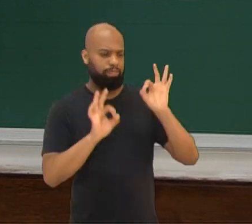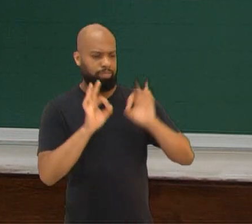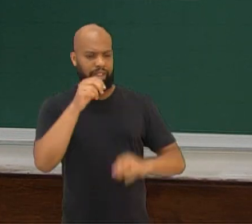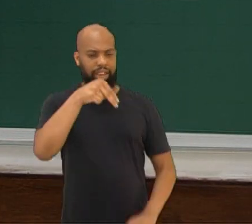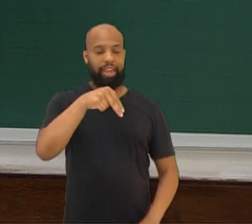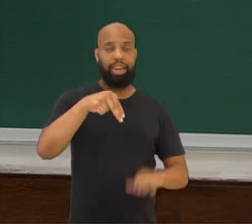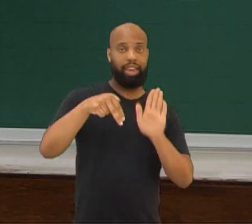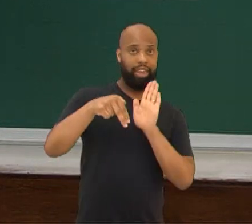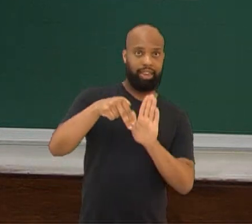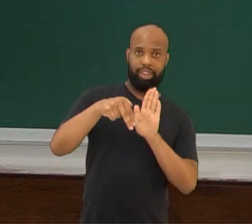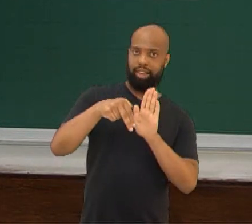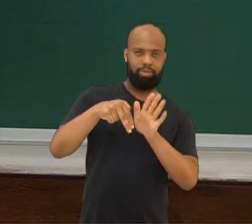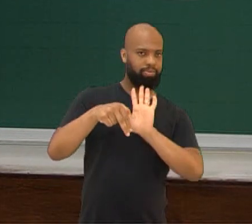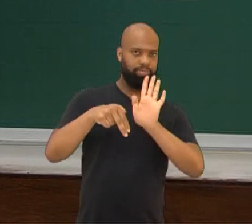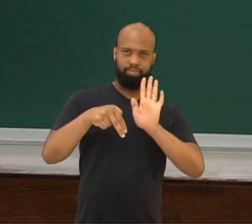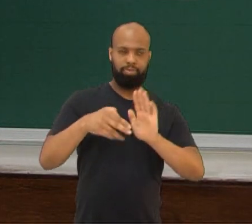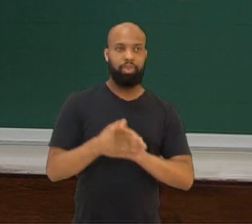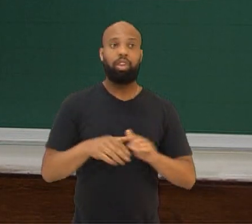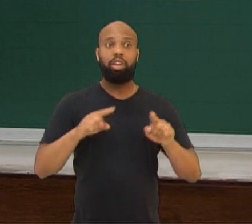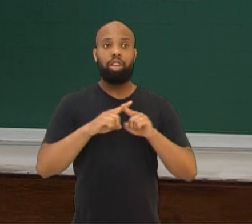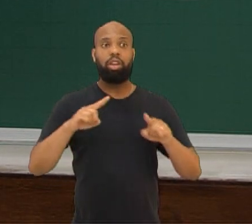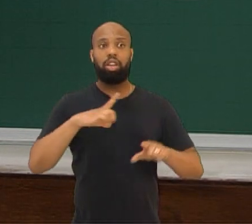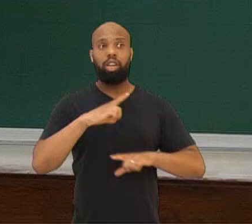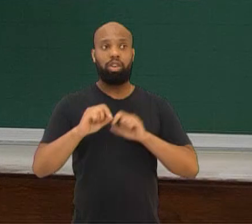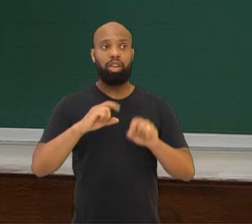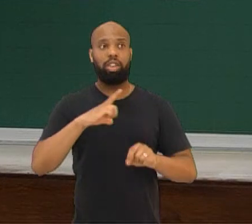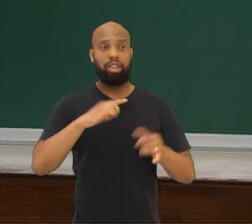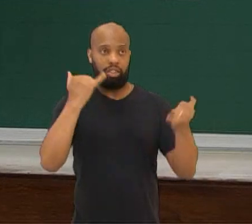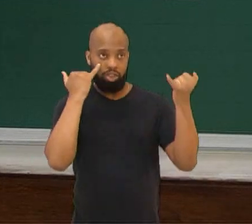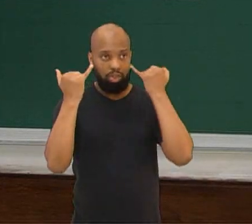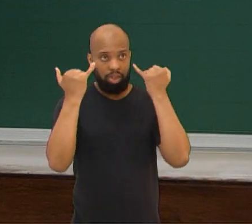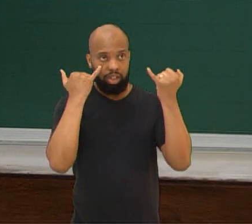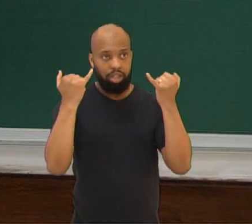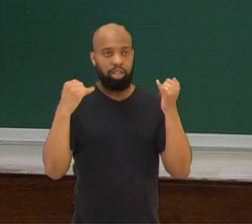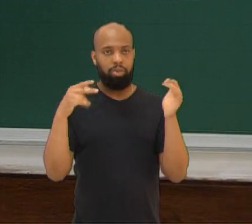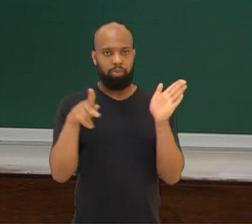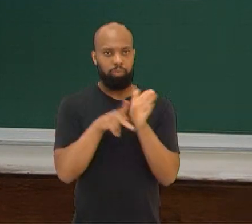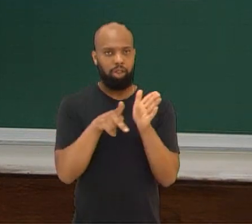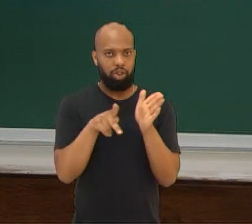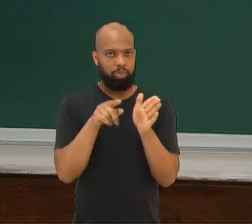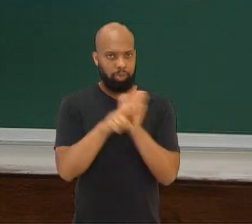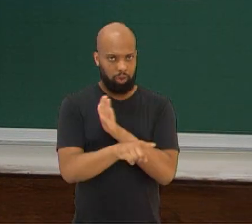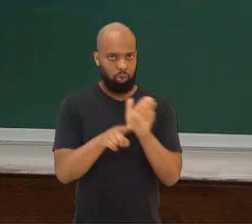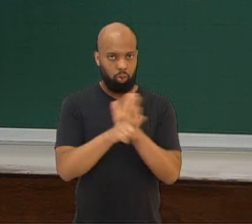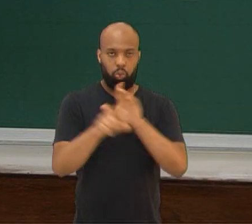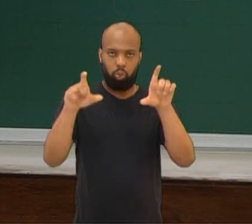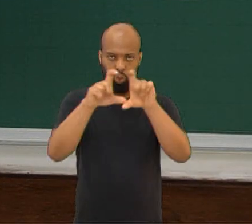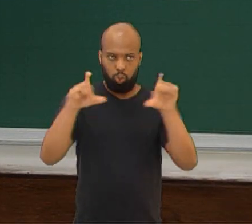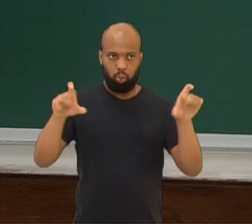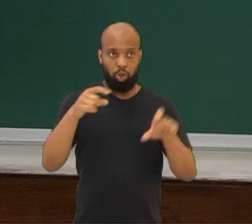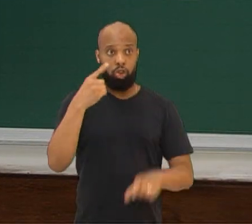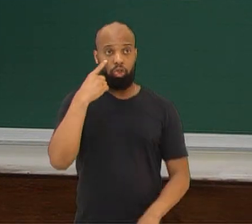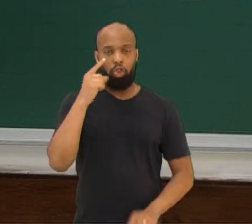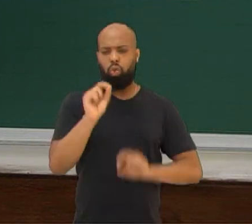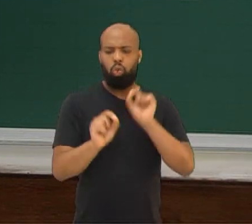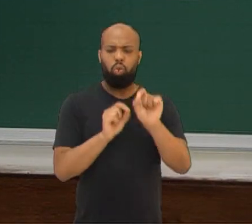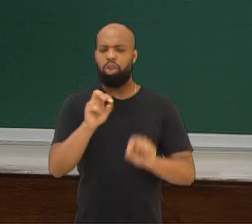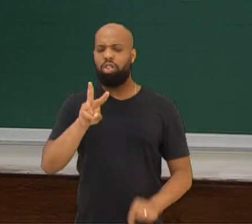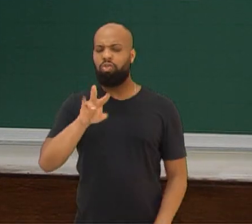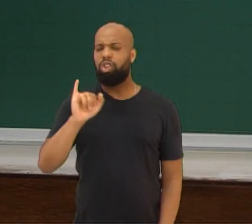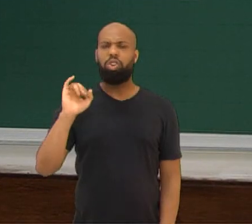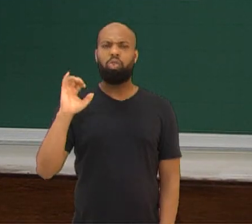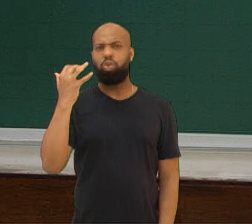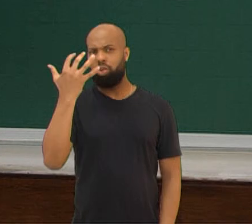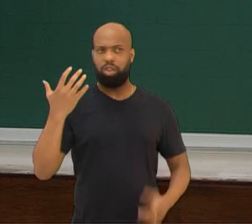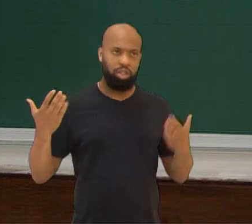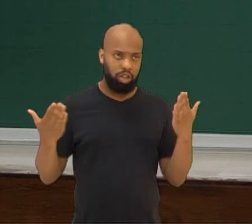o n ou calcular n. Mas a gente tem nos nossos dados, no nosso problema. O que nós já vamos ver agora no próximo, nós vamos usar